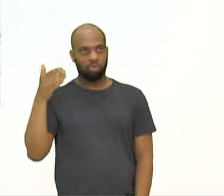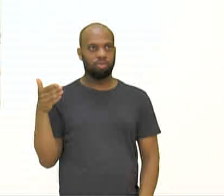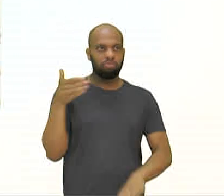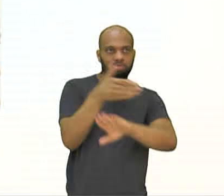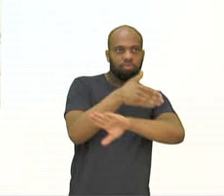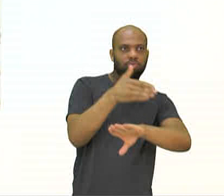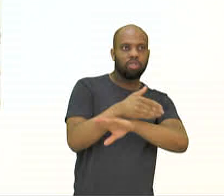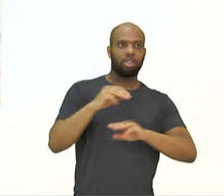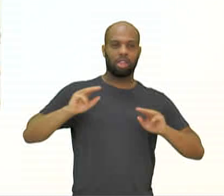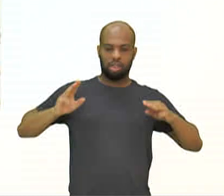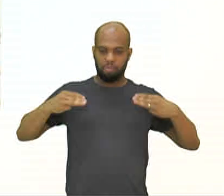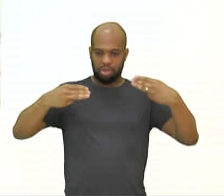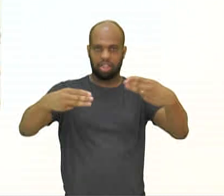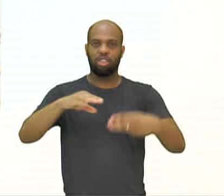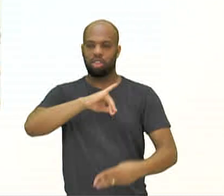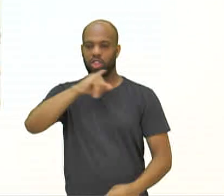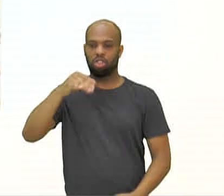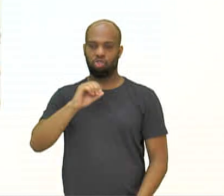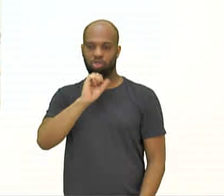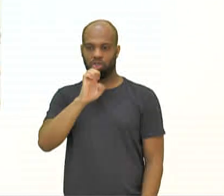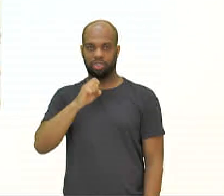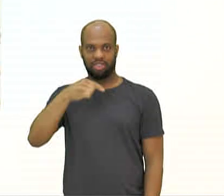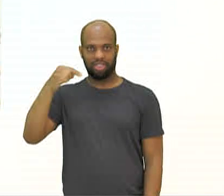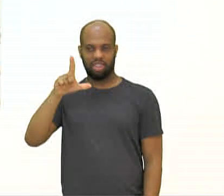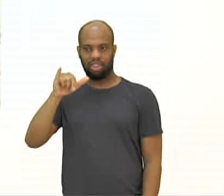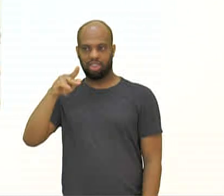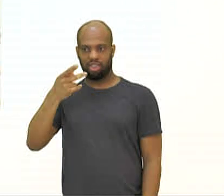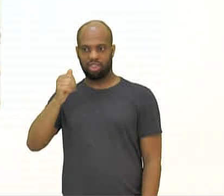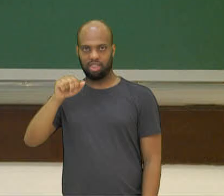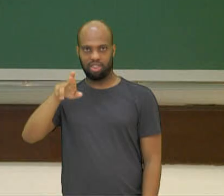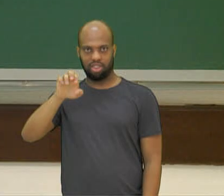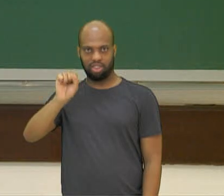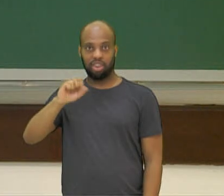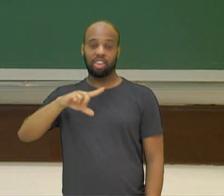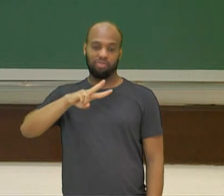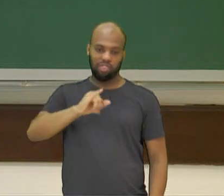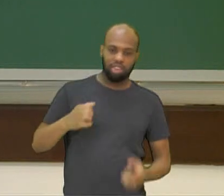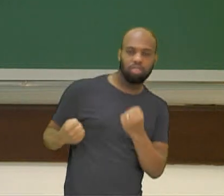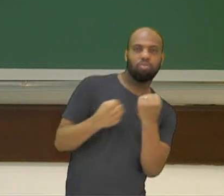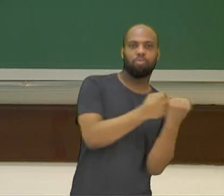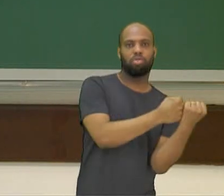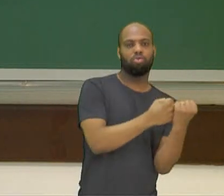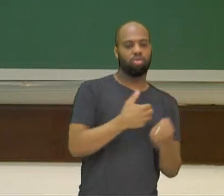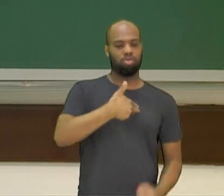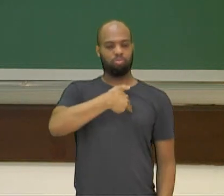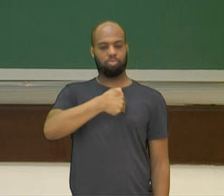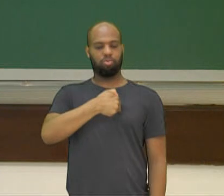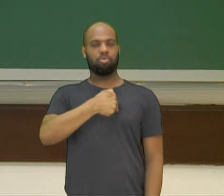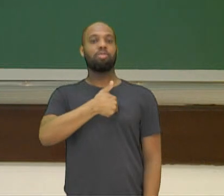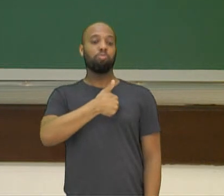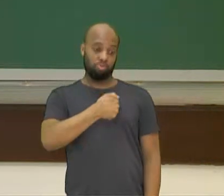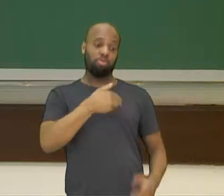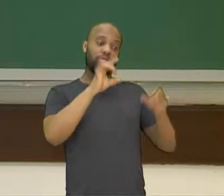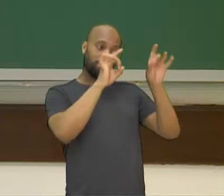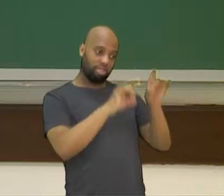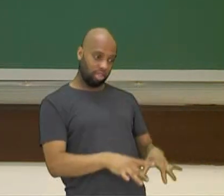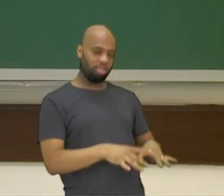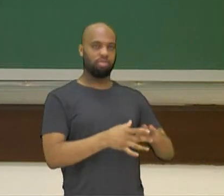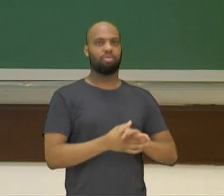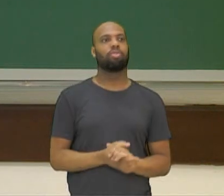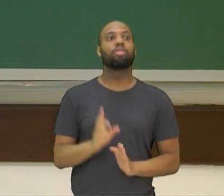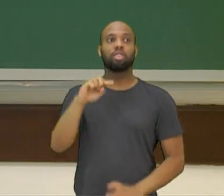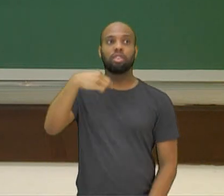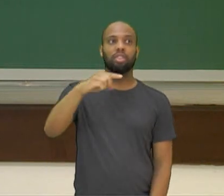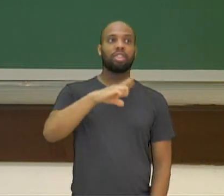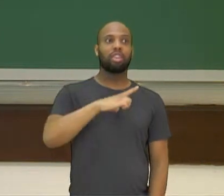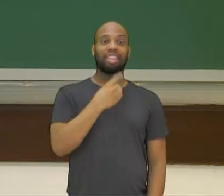provisoriamente, o ministro José Linhares, em substituição a Getúlio Vargas. Então Getúlio Vargas deixa o poder. Depois